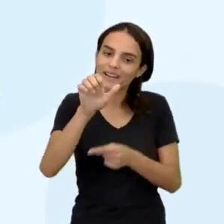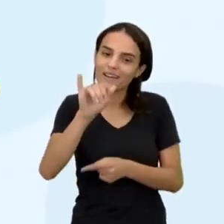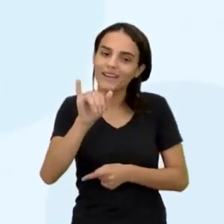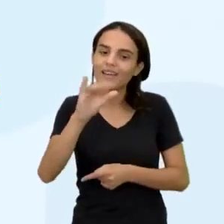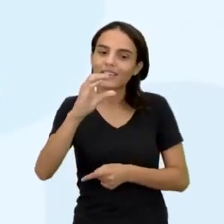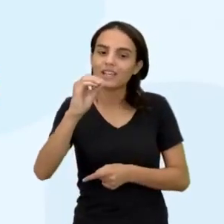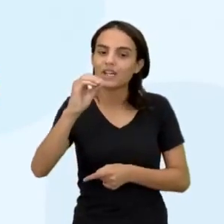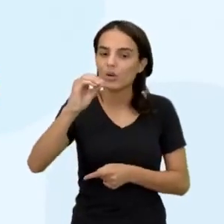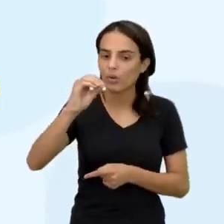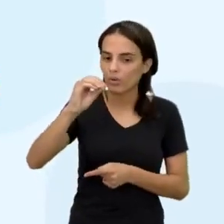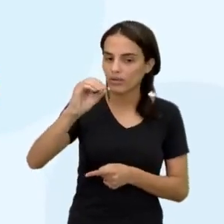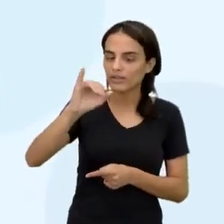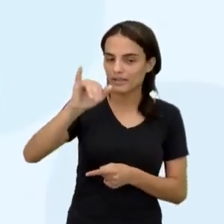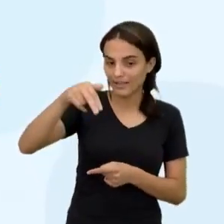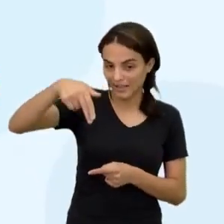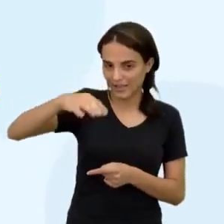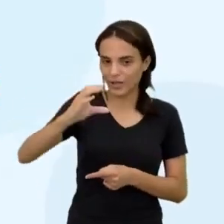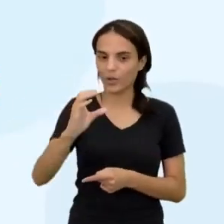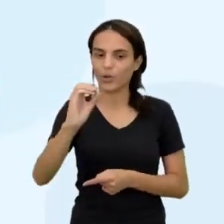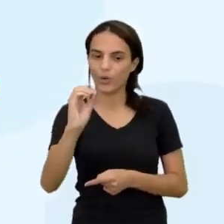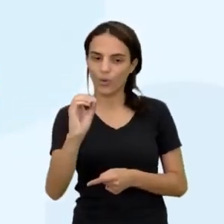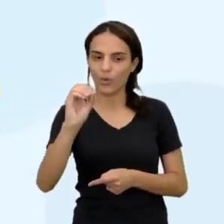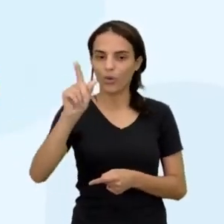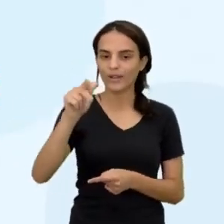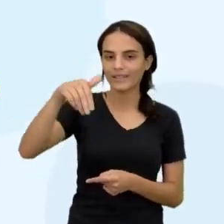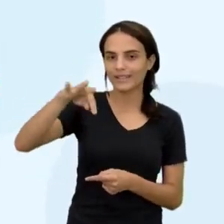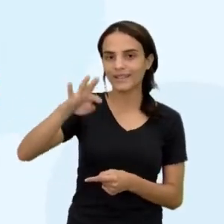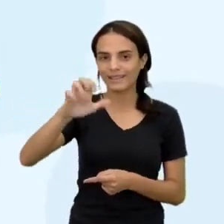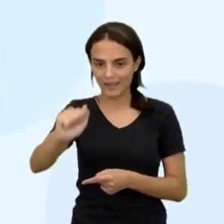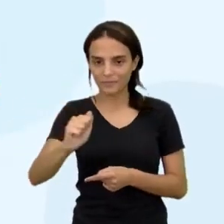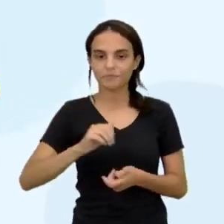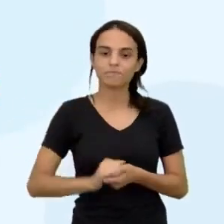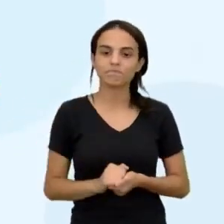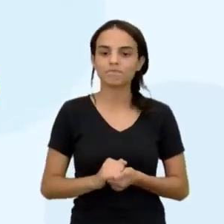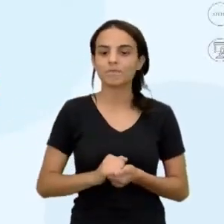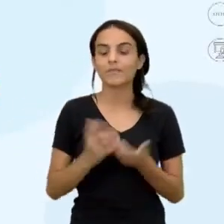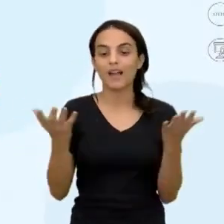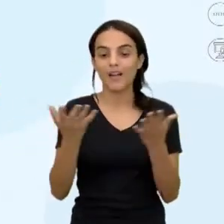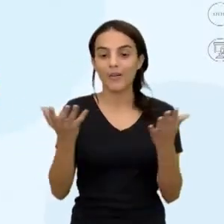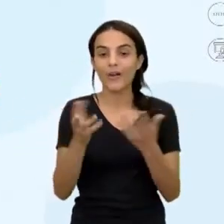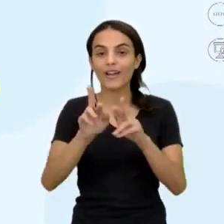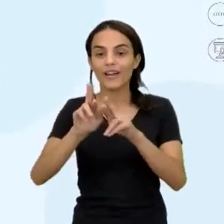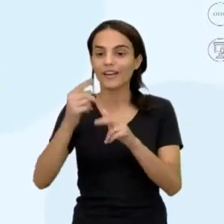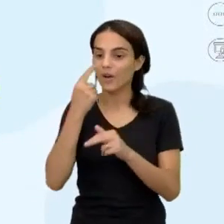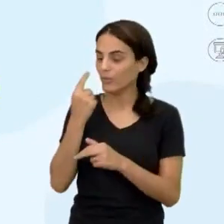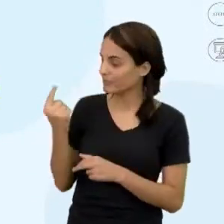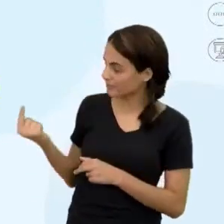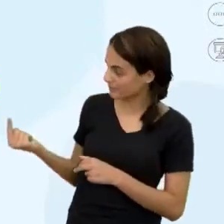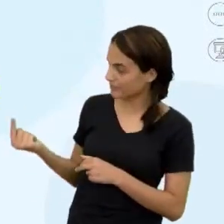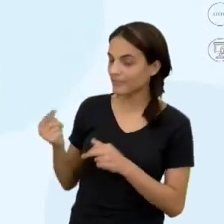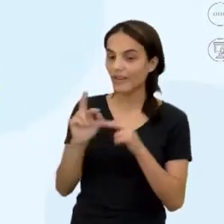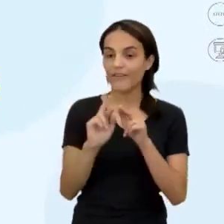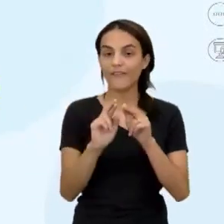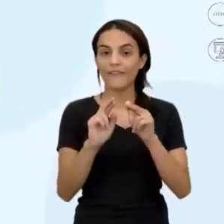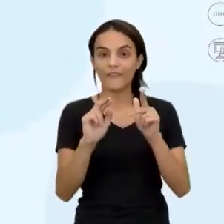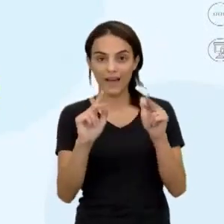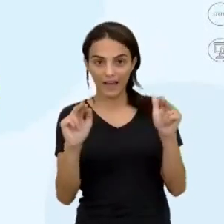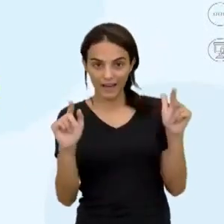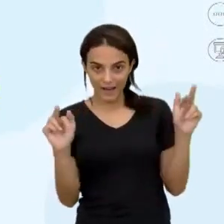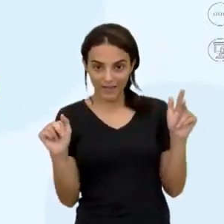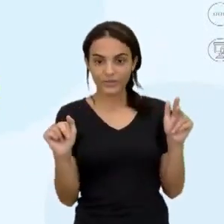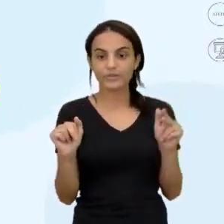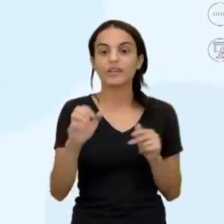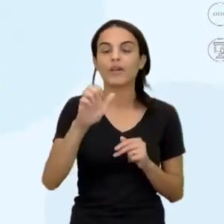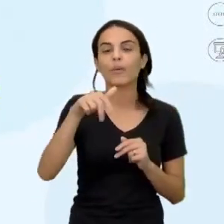mais de uma incógnita. A gente chama de variáveis. Por exemplo, aqui, ó, essa que a gente está falando são equações de uma